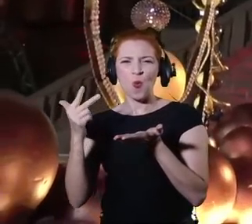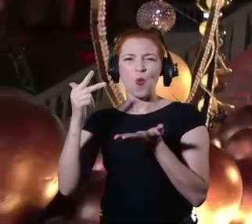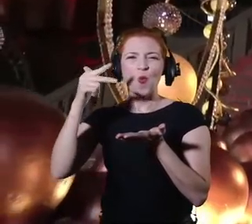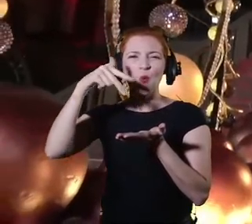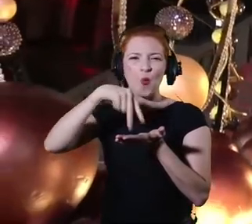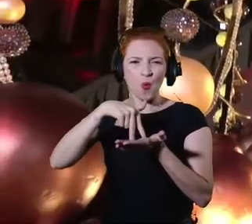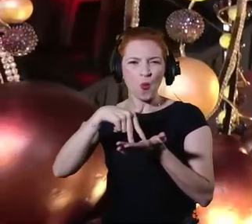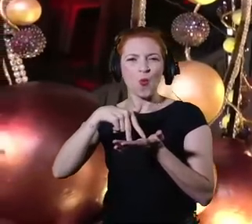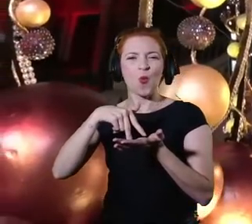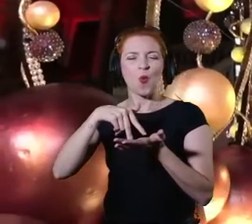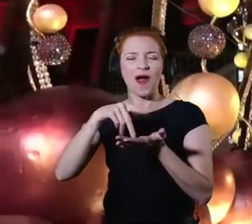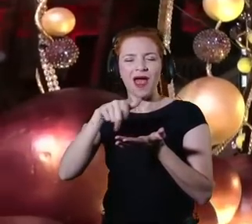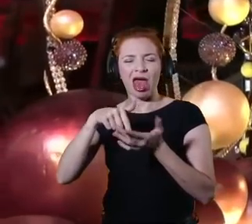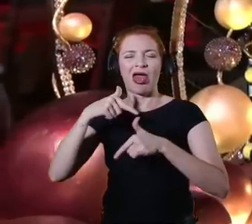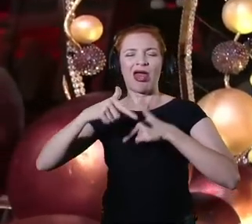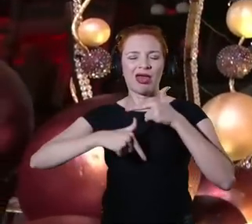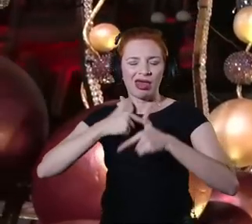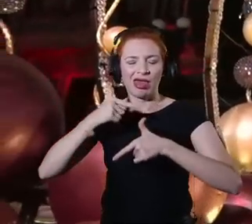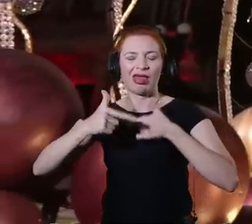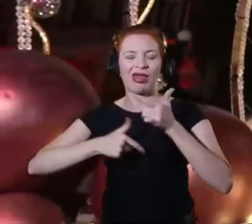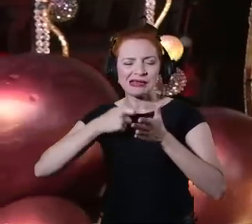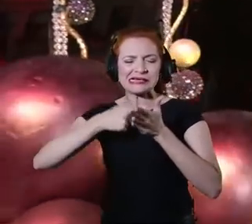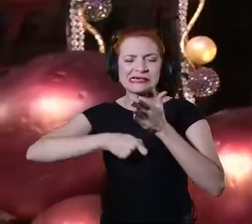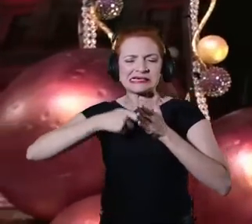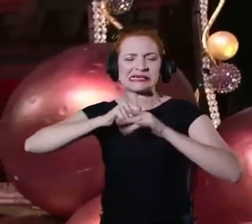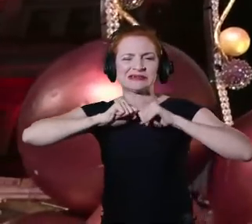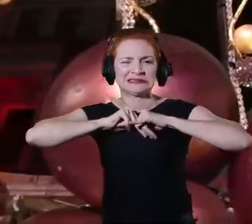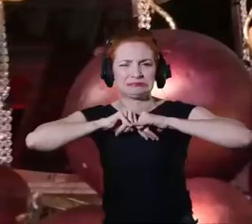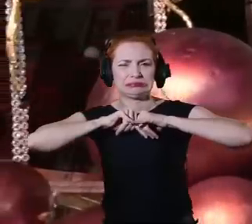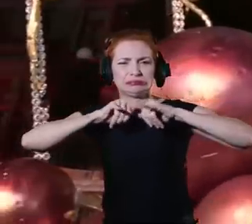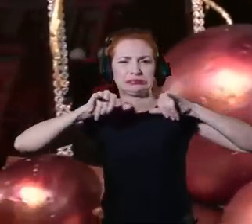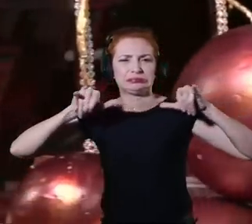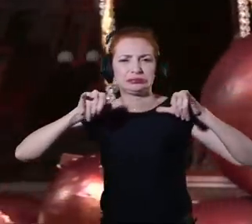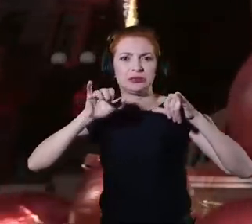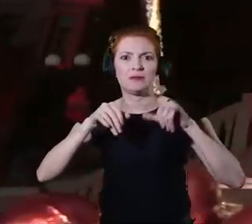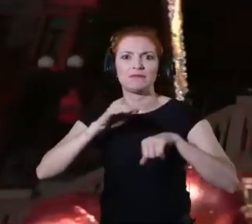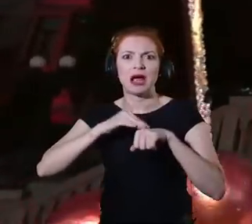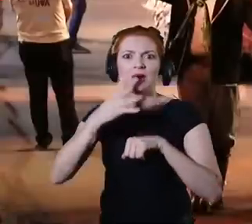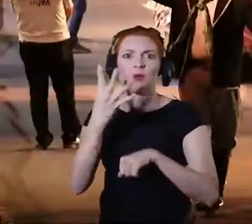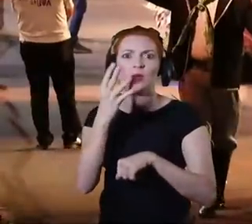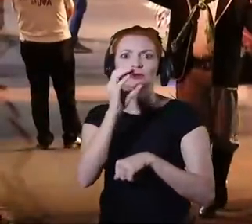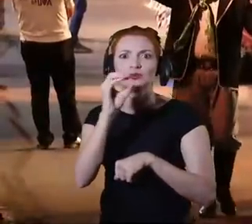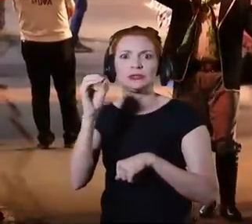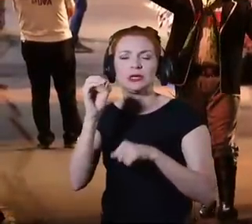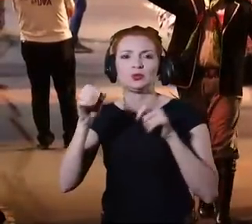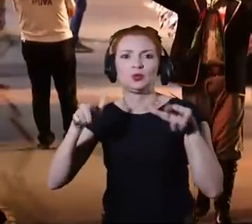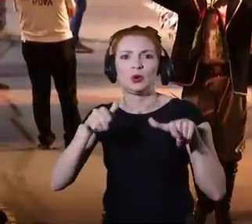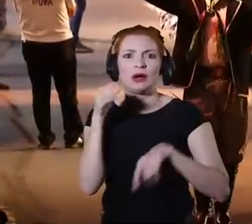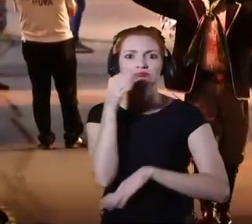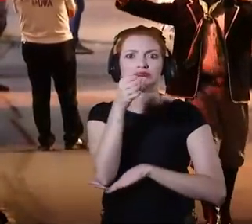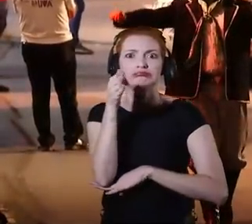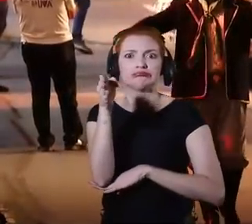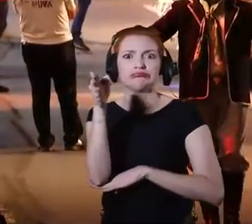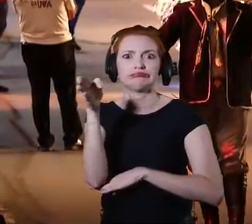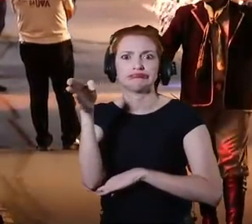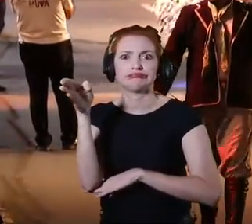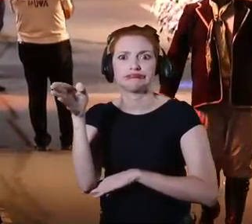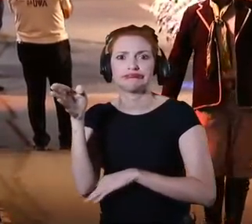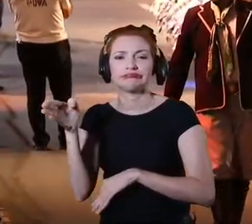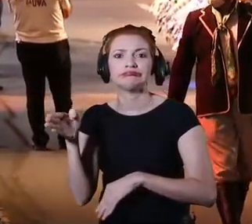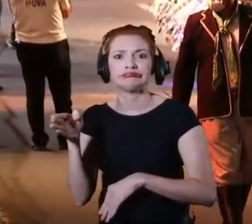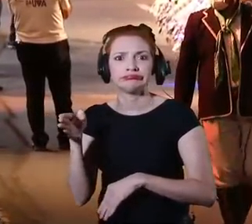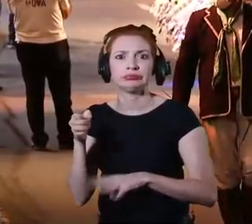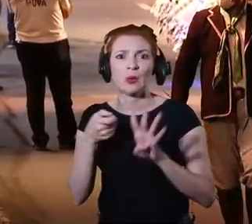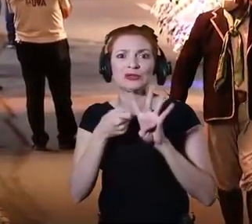Desse trabalho incansável de divulgação. Nós tivemos mais de 400 compromissos oficiais durante um período maior pouco maior